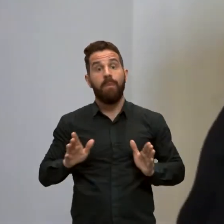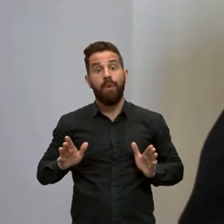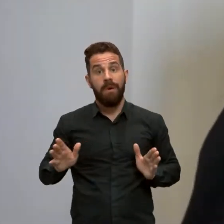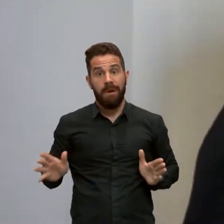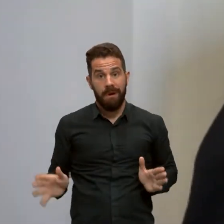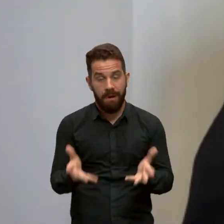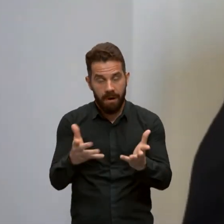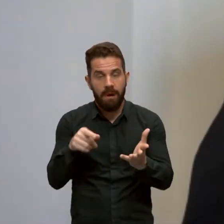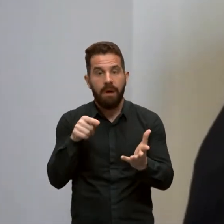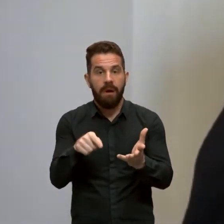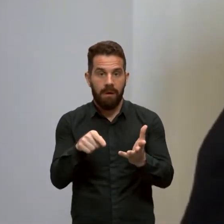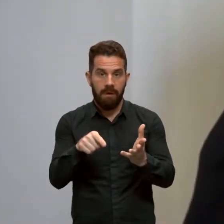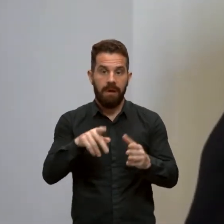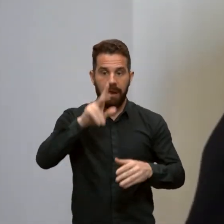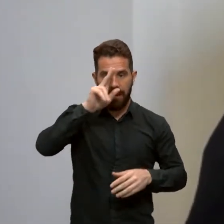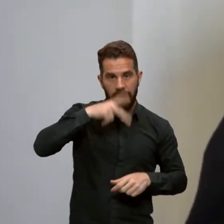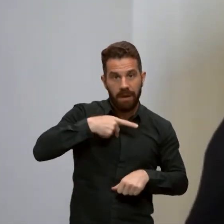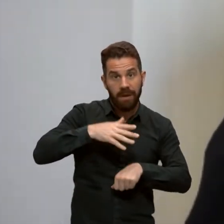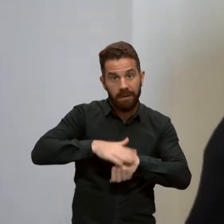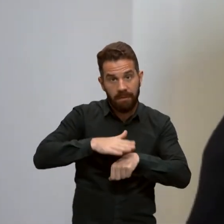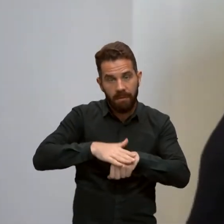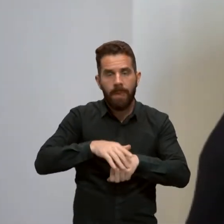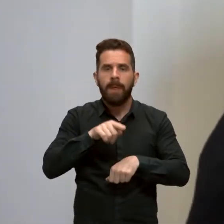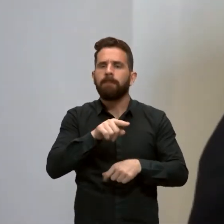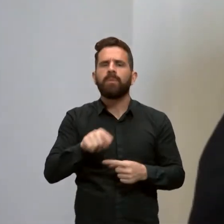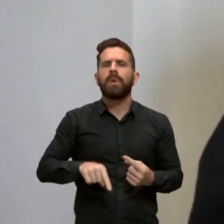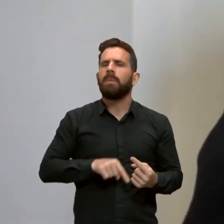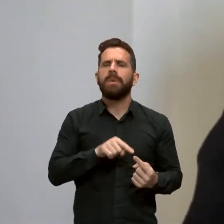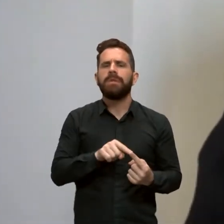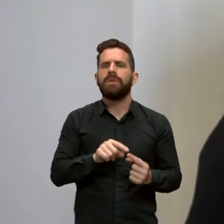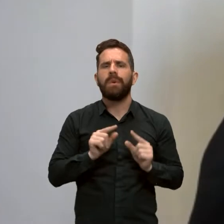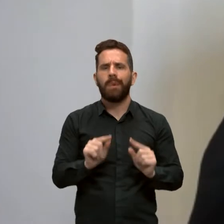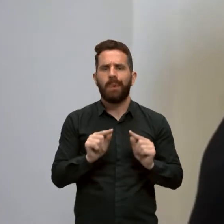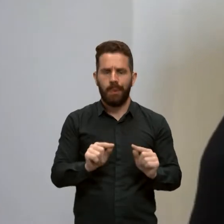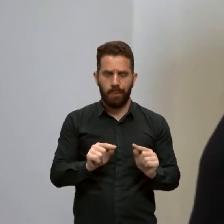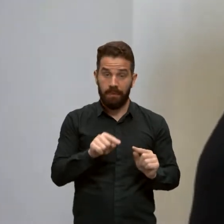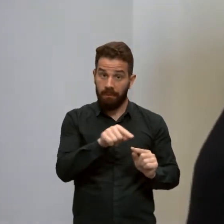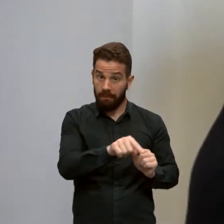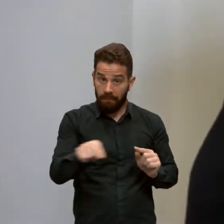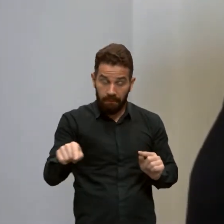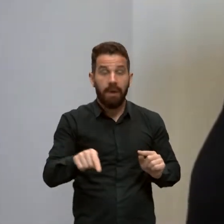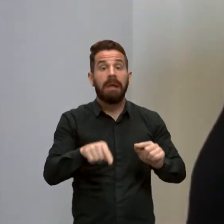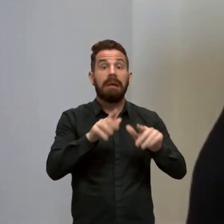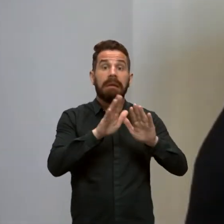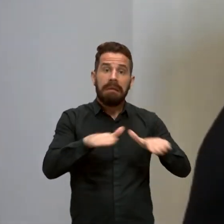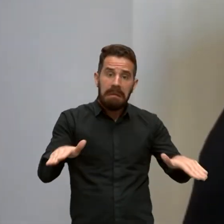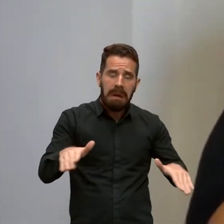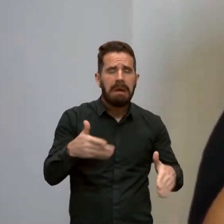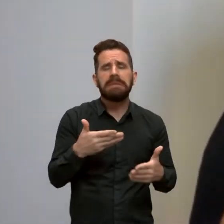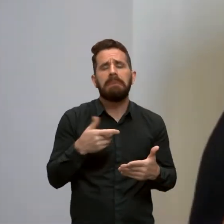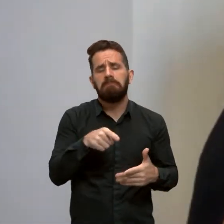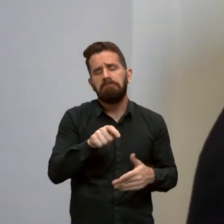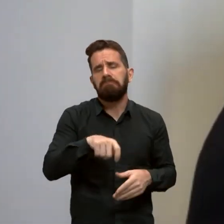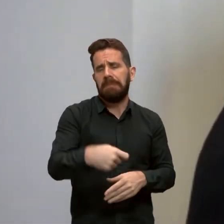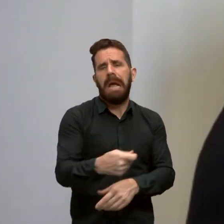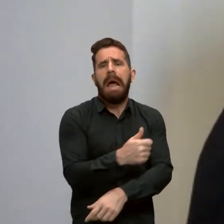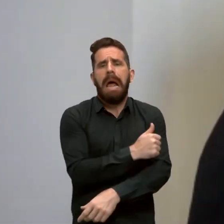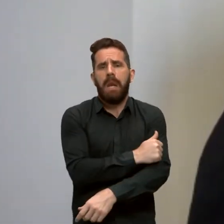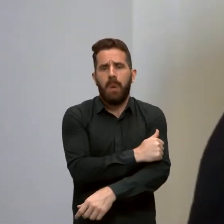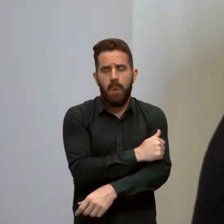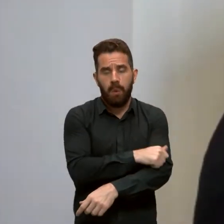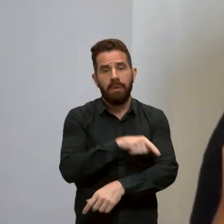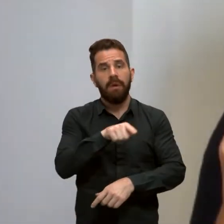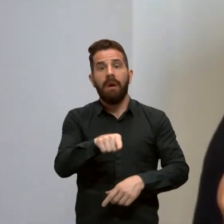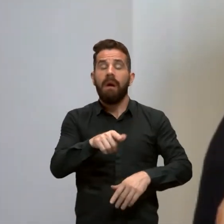que objetiva possibilitar que o sujeito, a criança e o estudante, desenvolvam